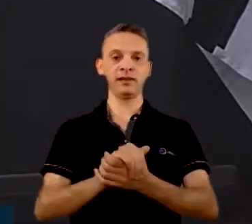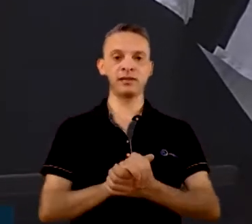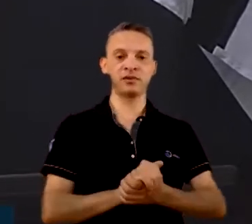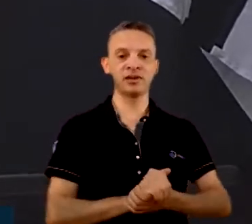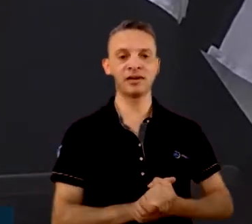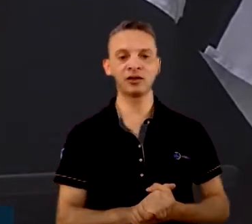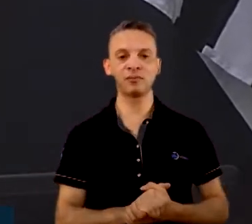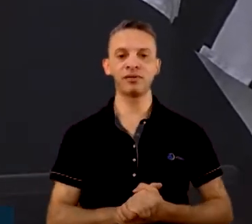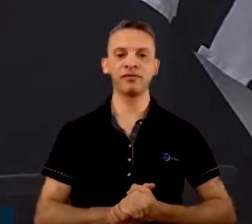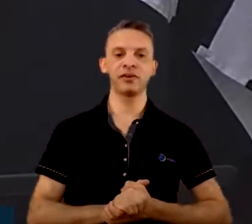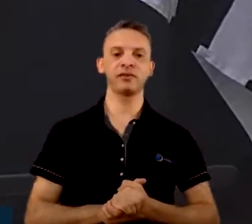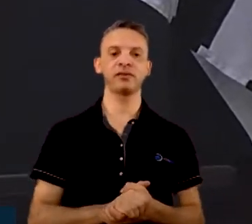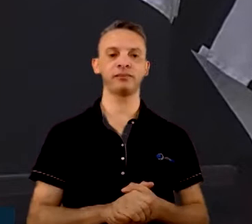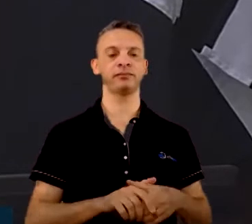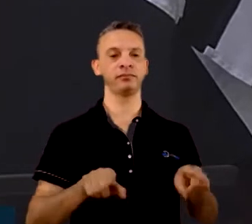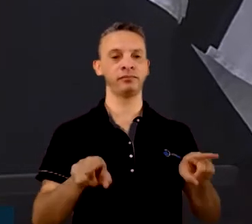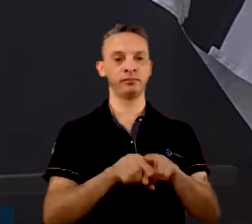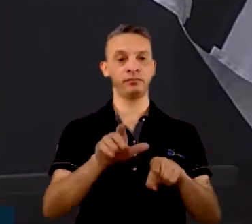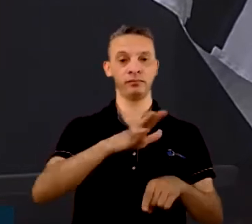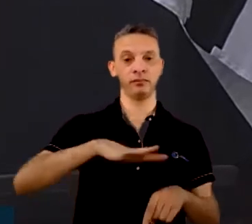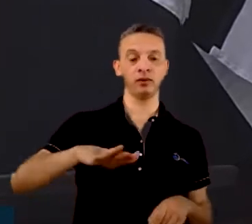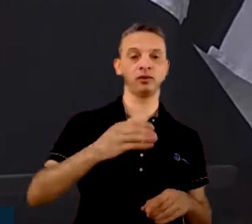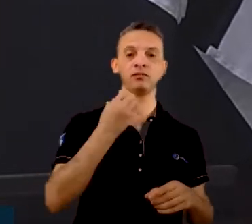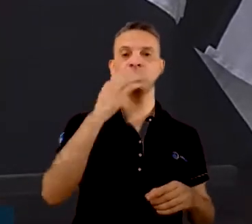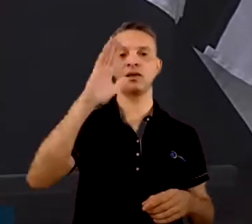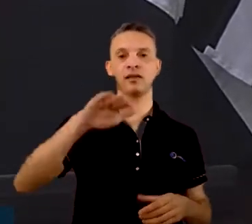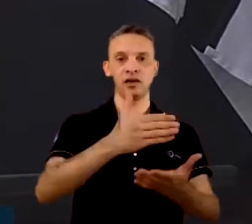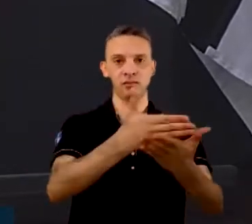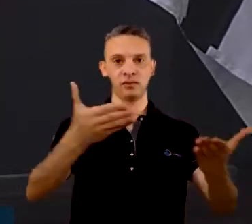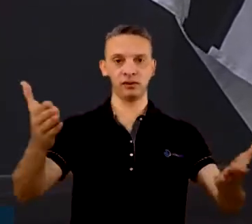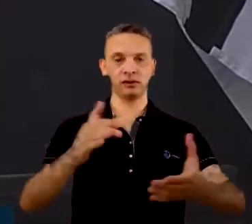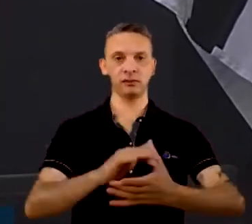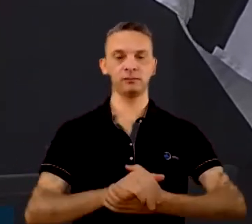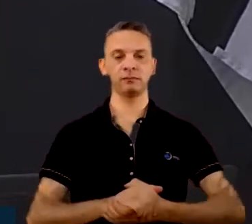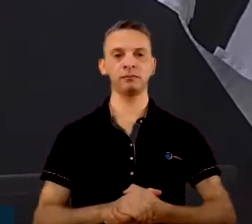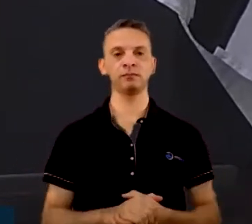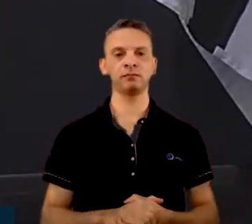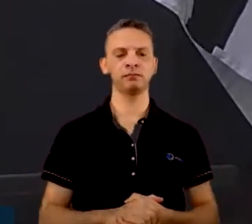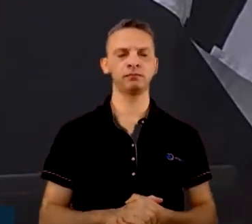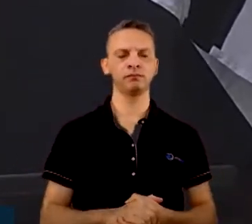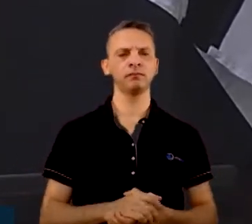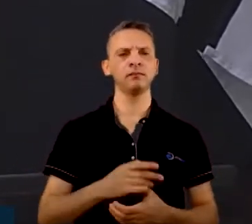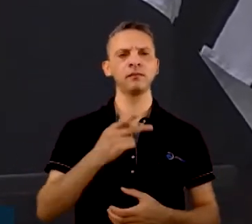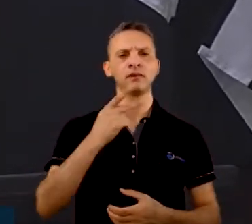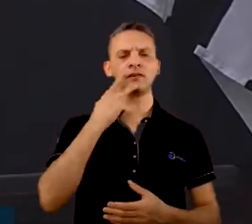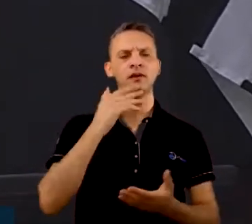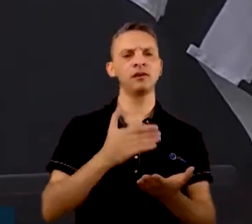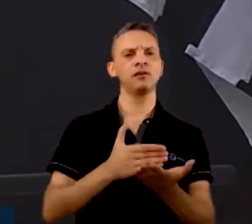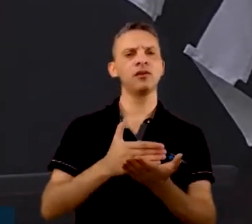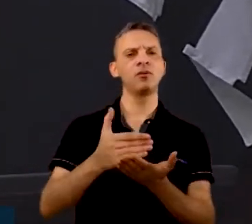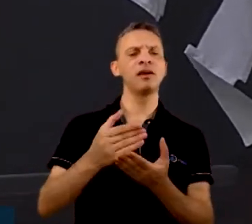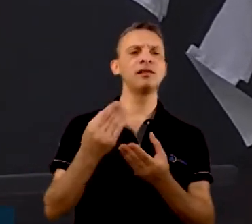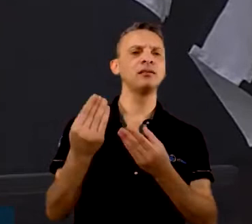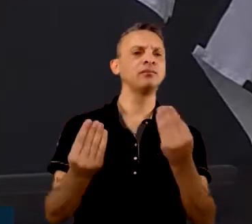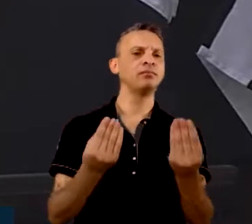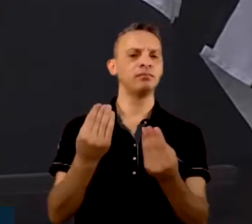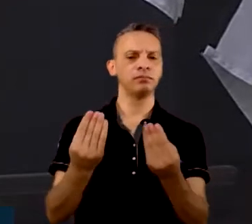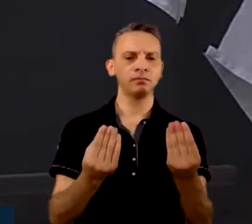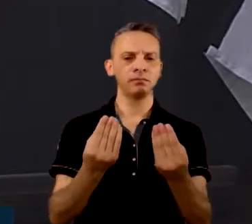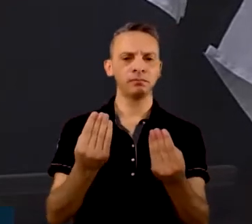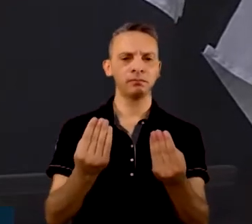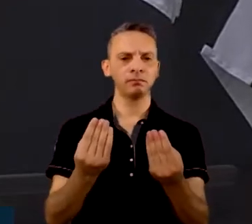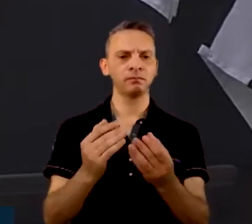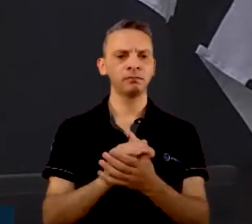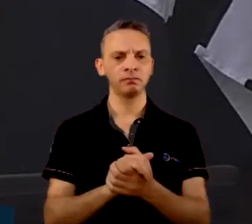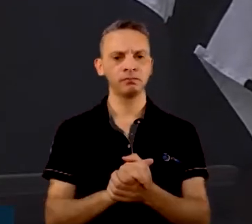servidores dessa casa, o nosso boa tarde. Senhor presidente, eu gostaria de iniciar a fala de hoje, passando aqui,